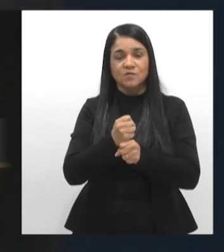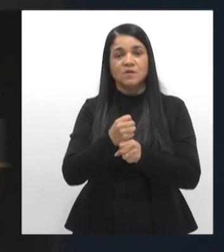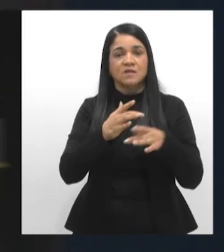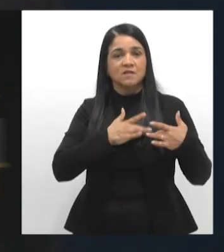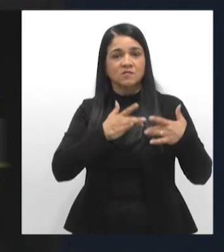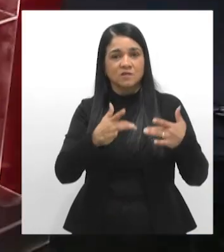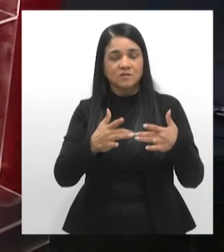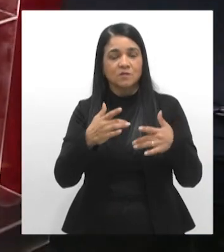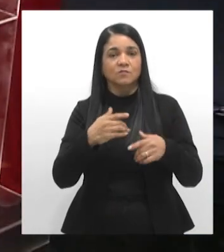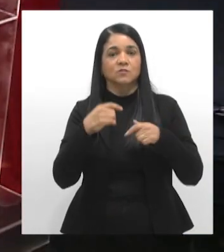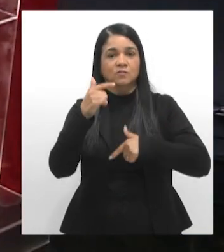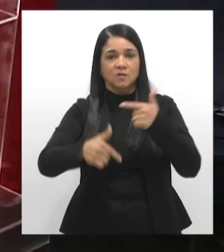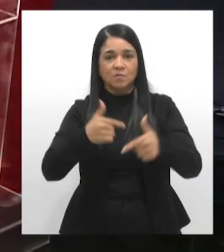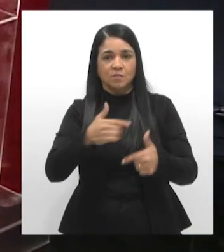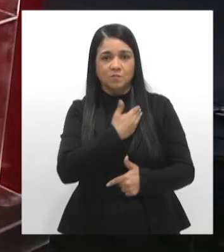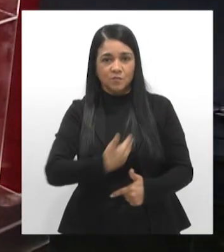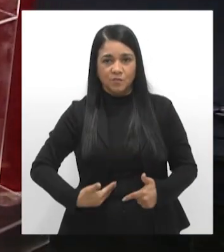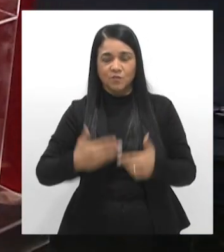Muito obrigada.